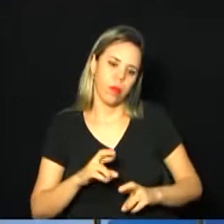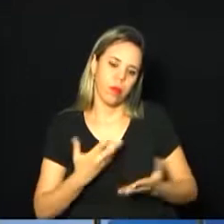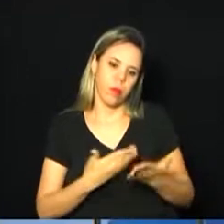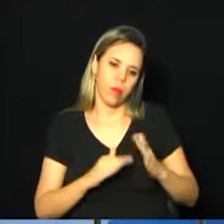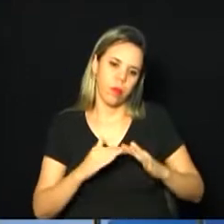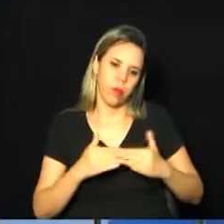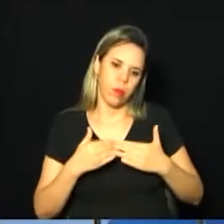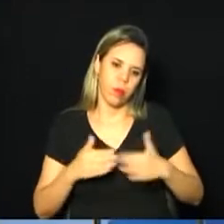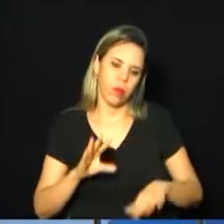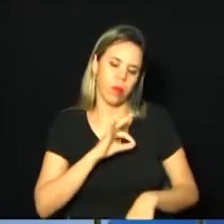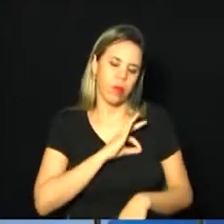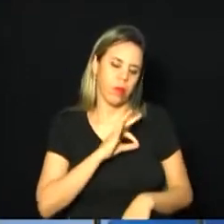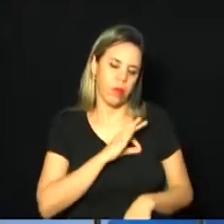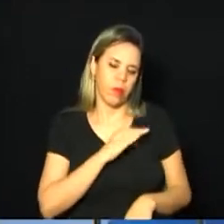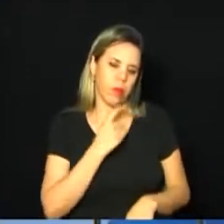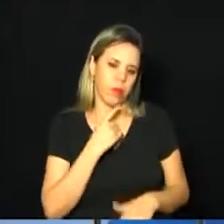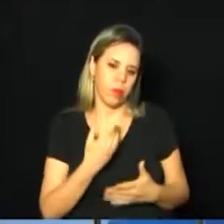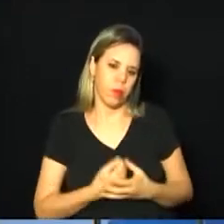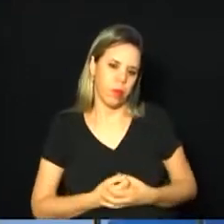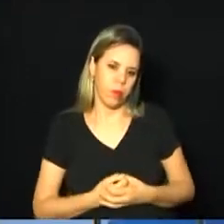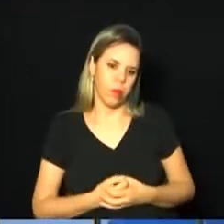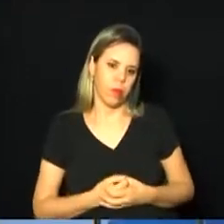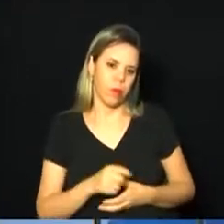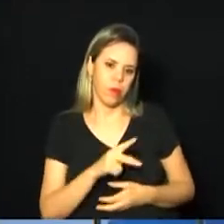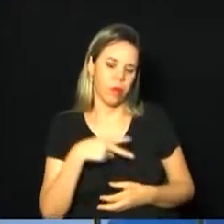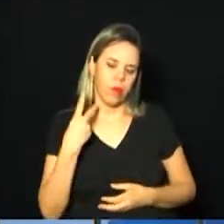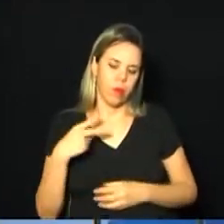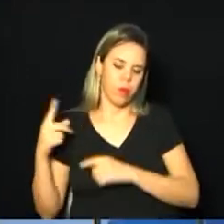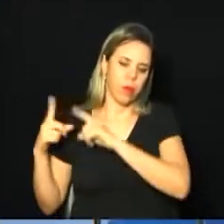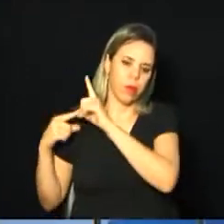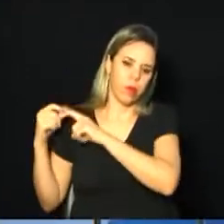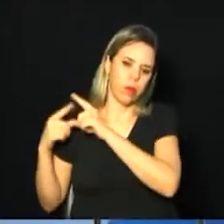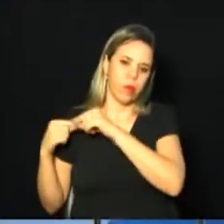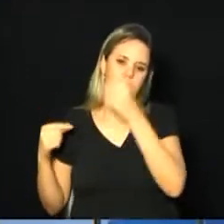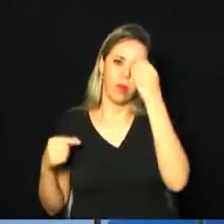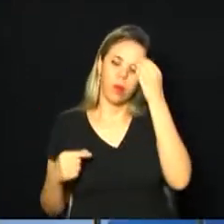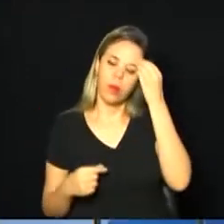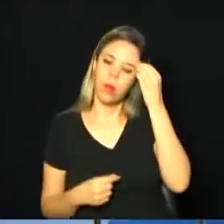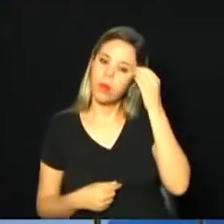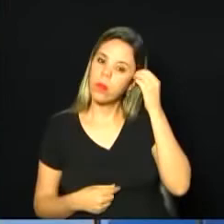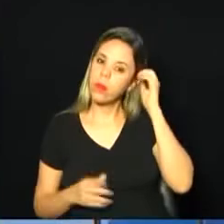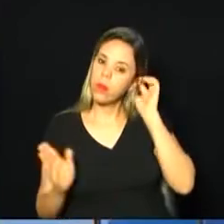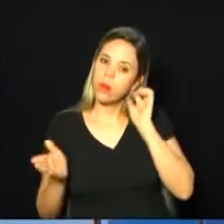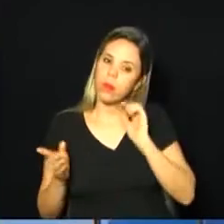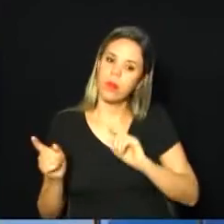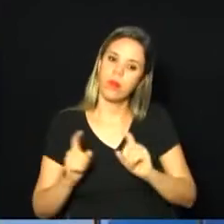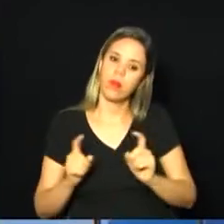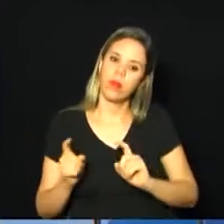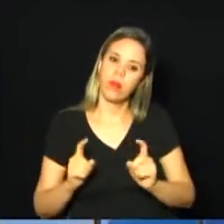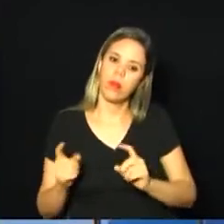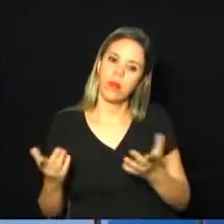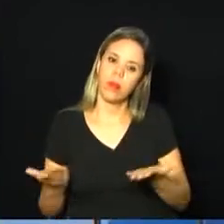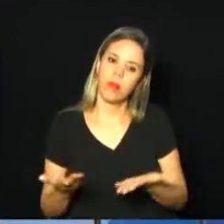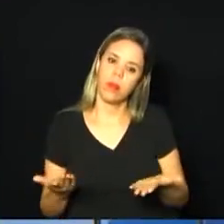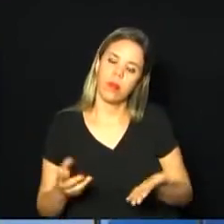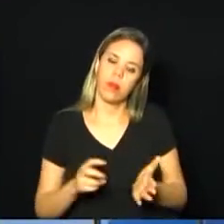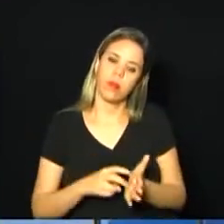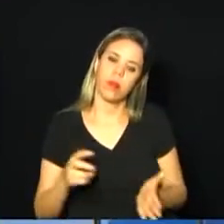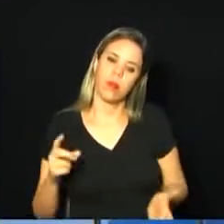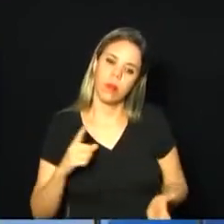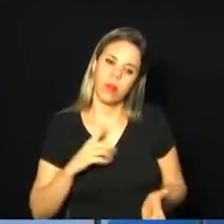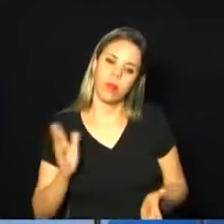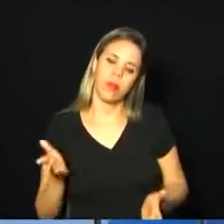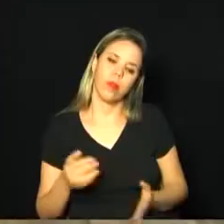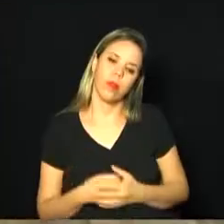implantação da escola cívico-militar presidida pelo vereador o Jaime que já se reúne hoje inclusive de manhã